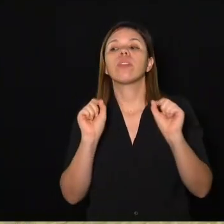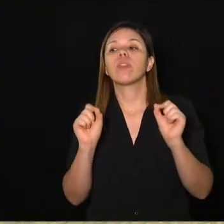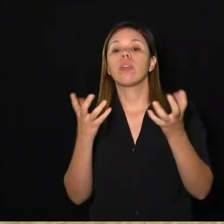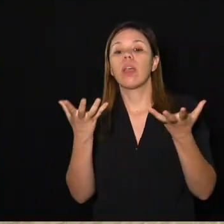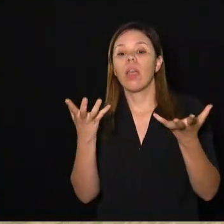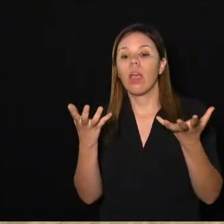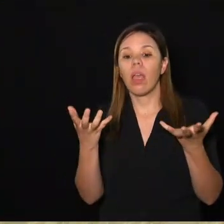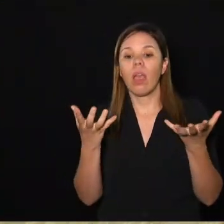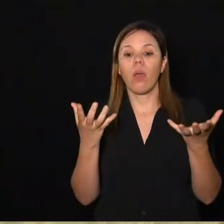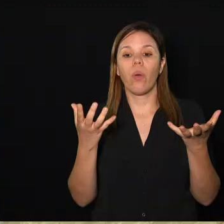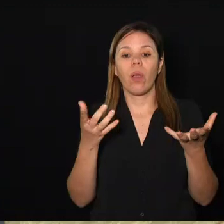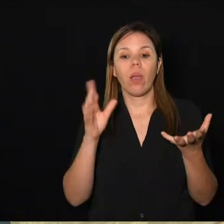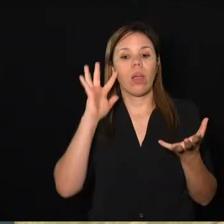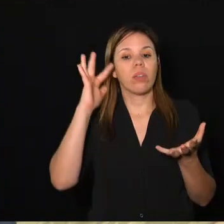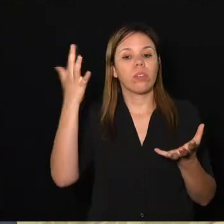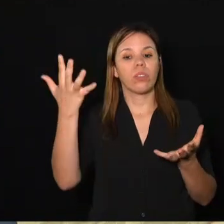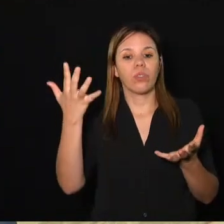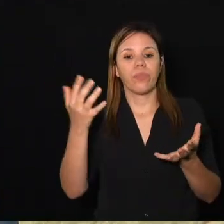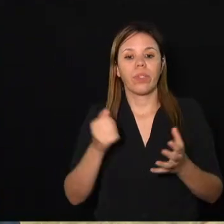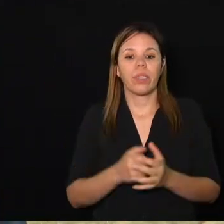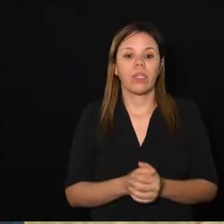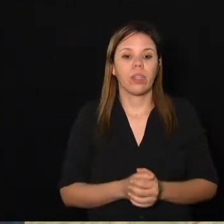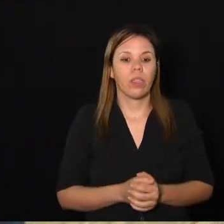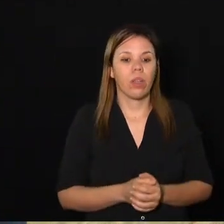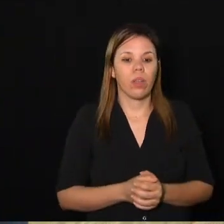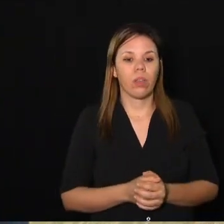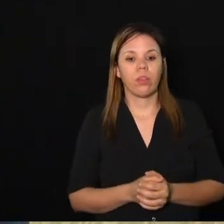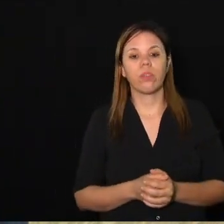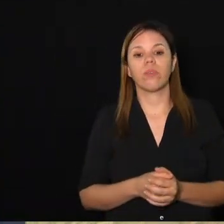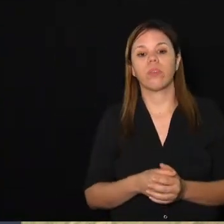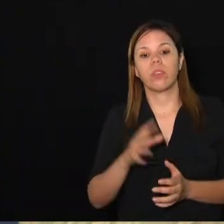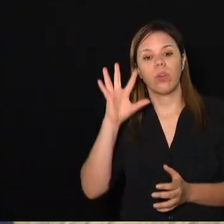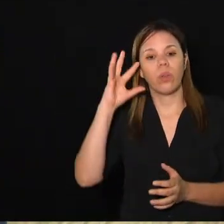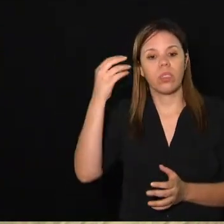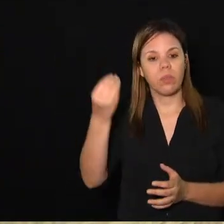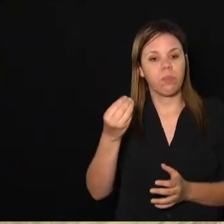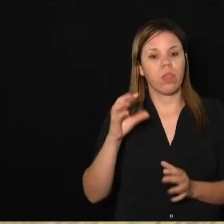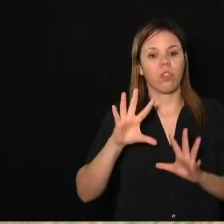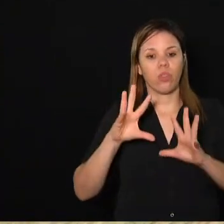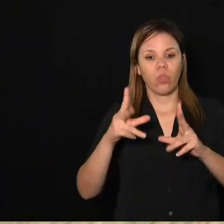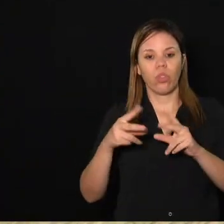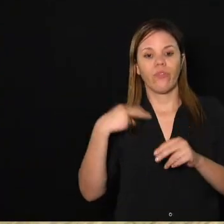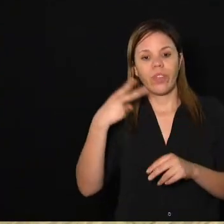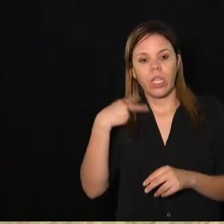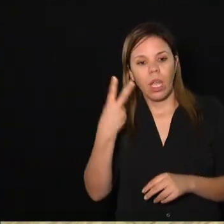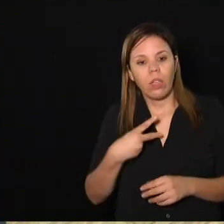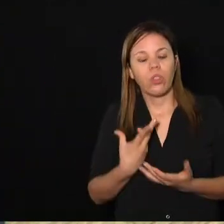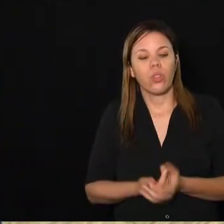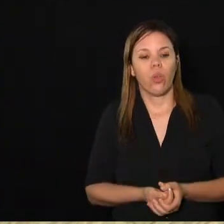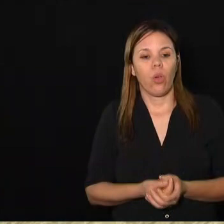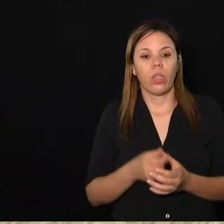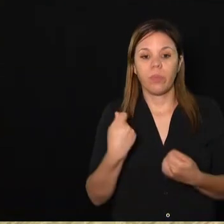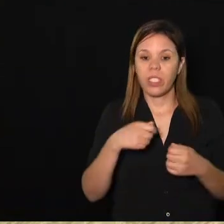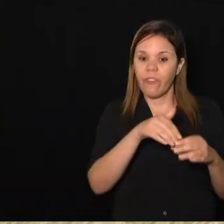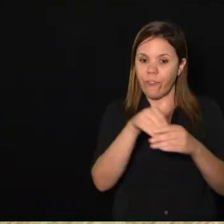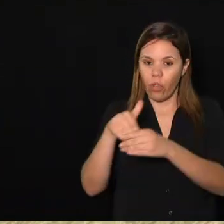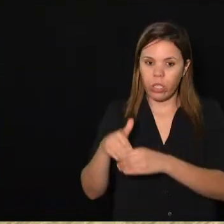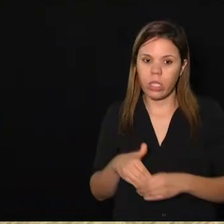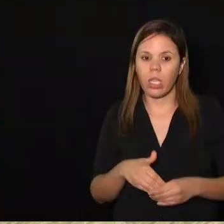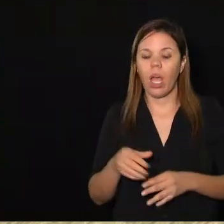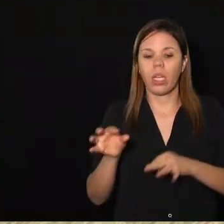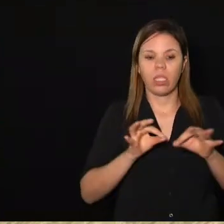que nós possamos levar ao conhecimento dos vereadores que vão votar o projeto. Agora, com essa audiência pública,